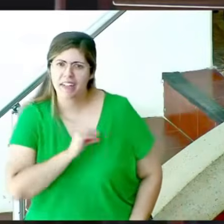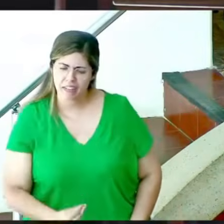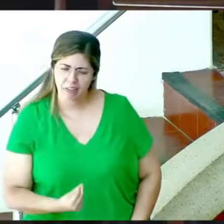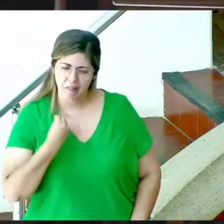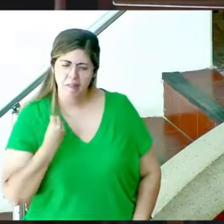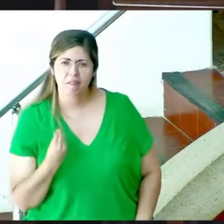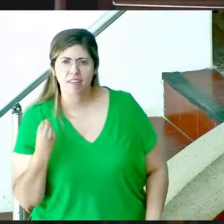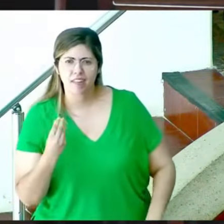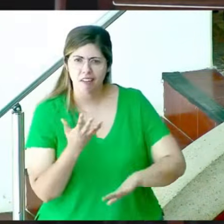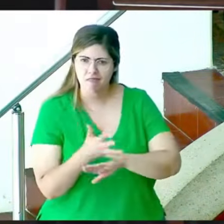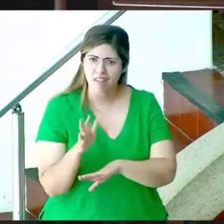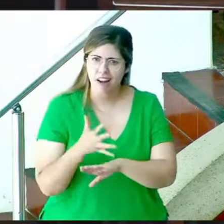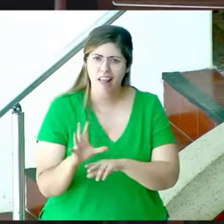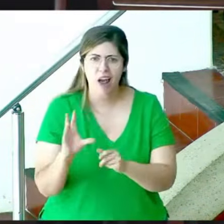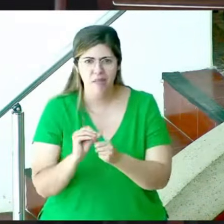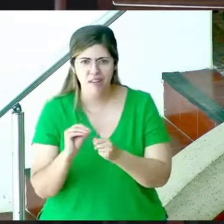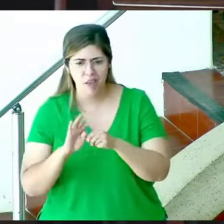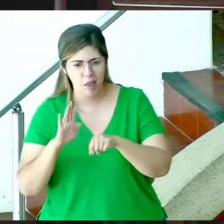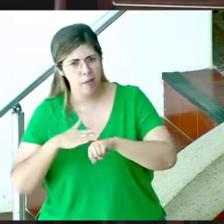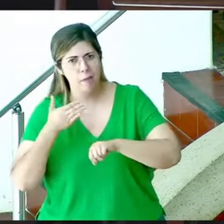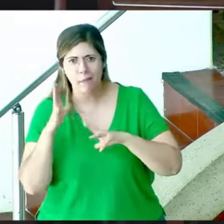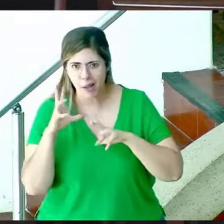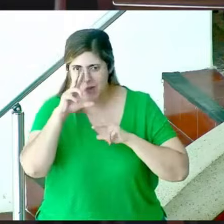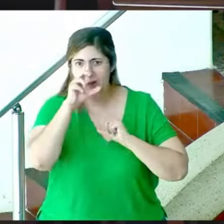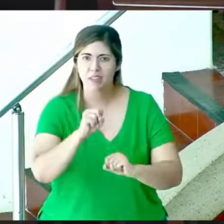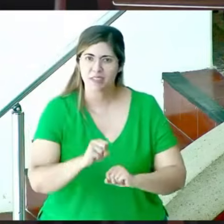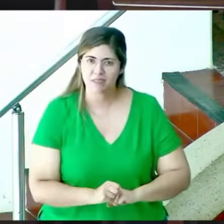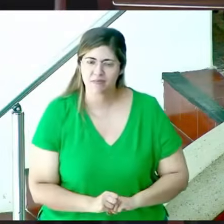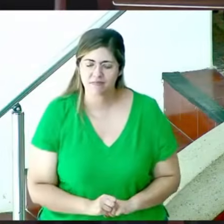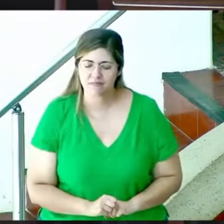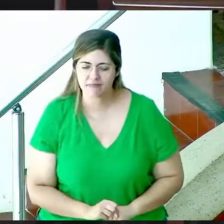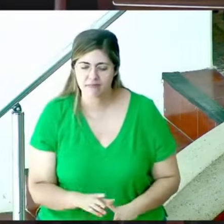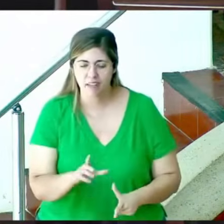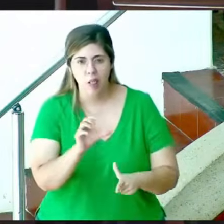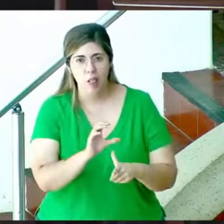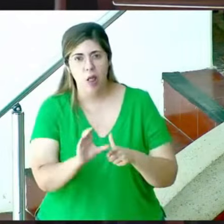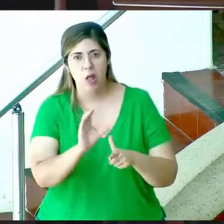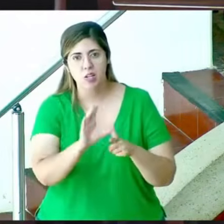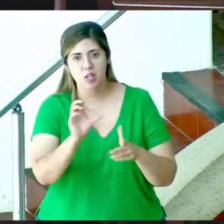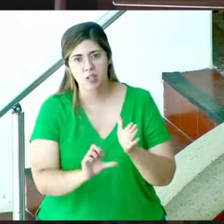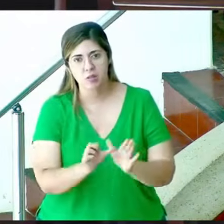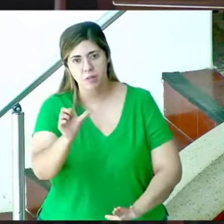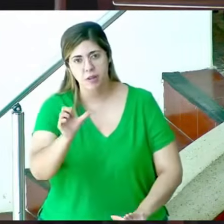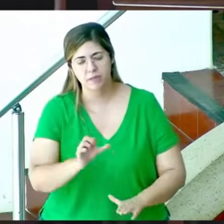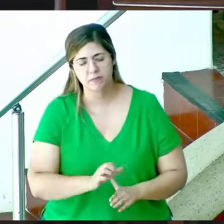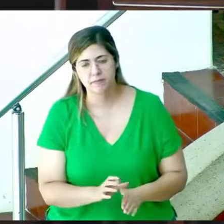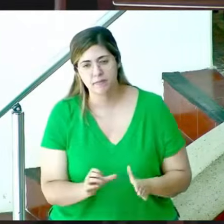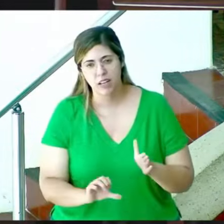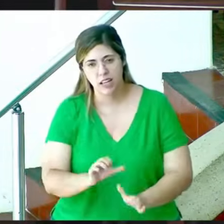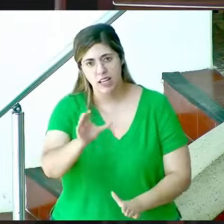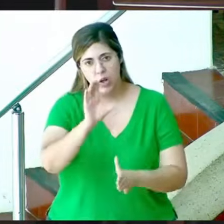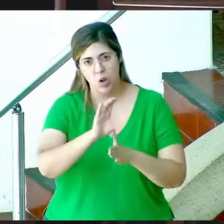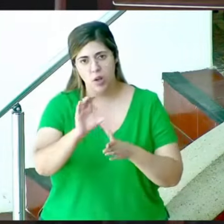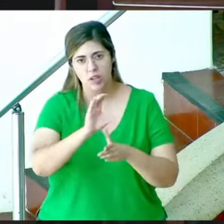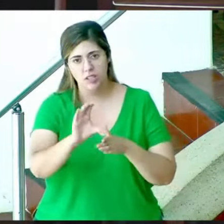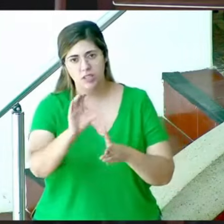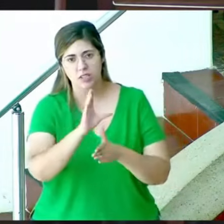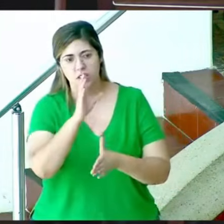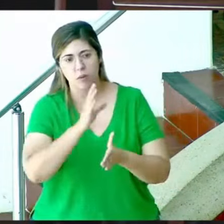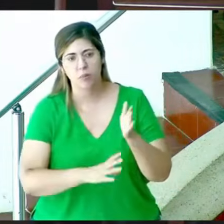1 Coríntios, capítulo 4, tratando desse assunto. É assunto relacionado a dons. 1 Coríntios, capítulo